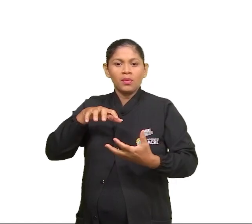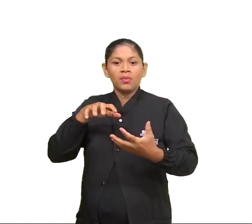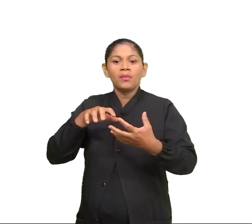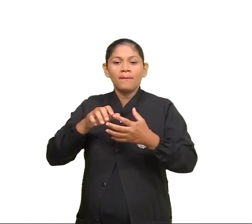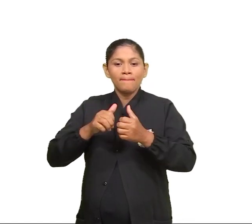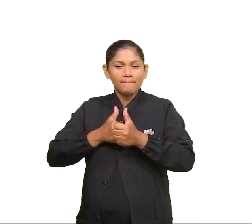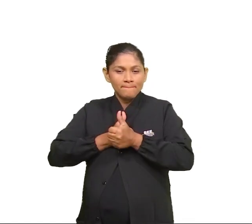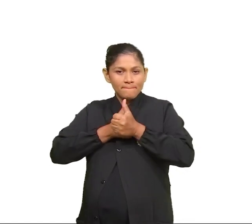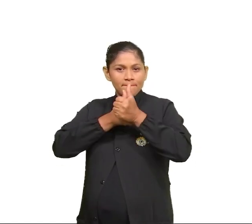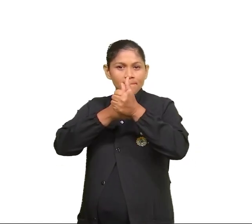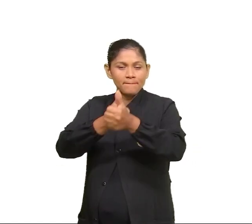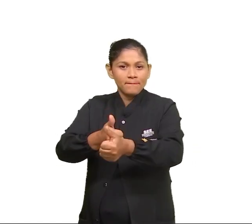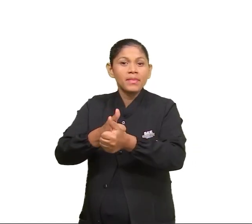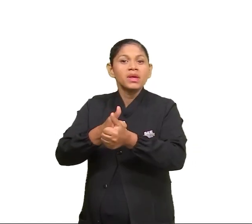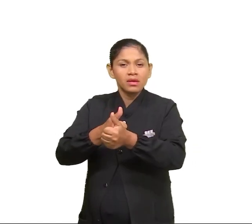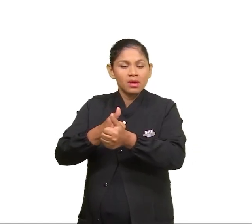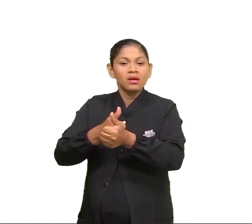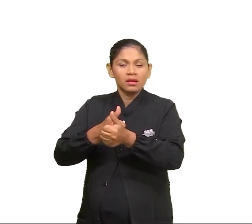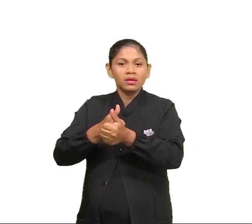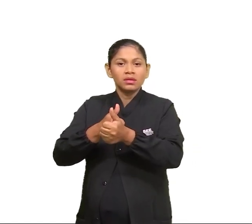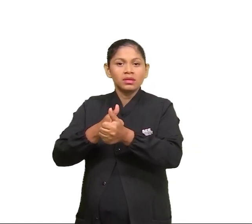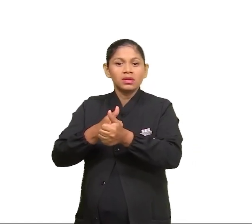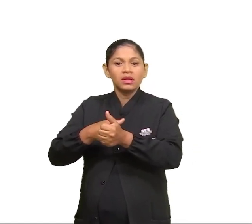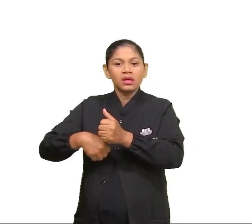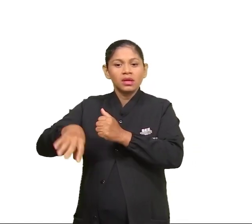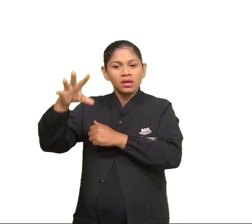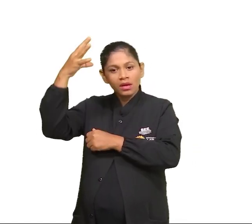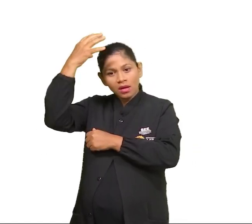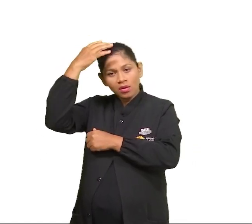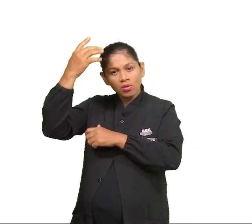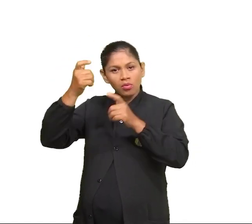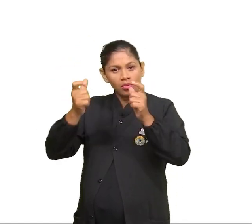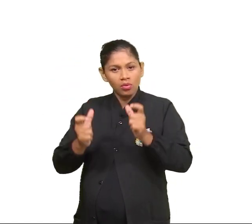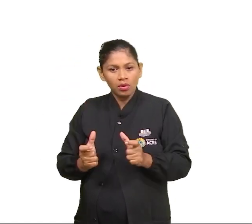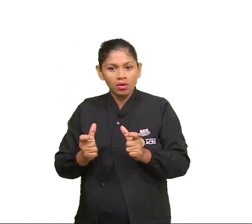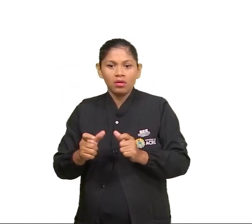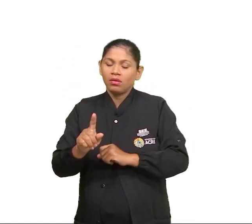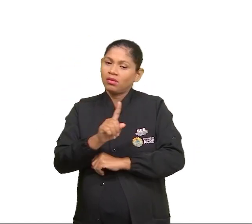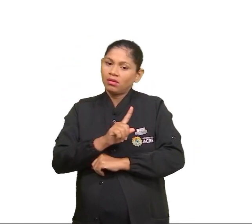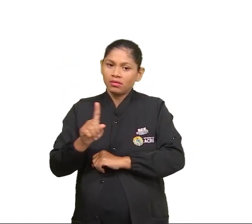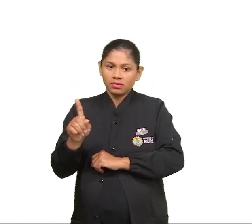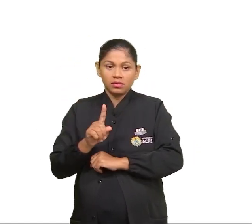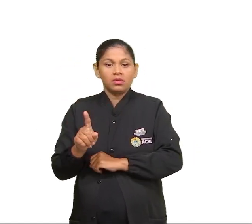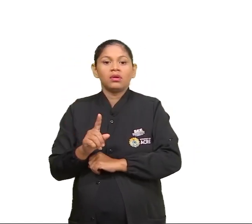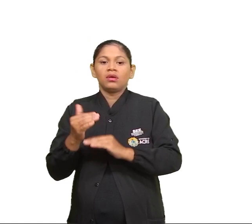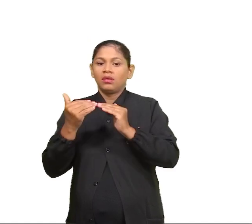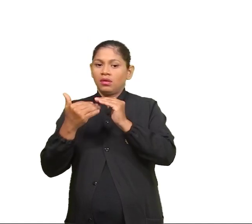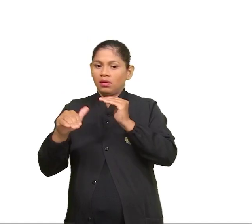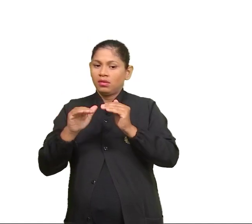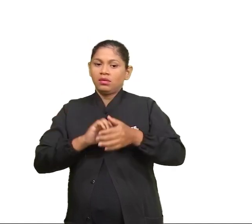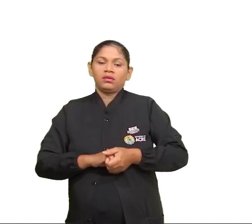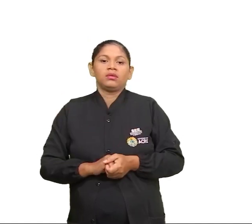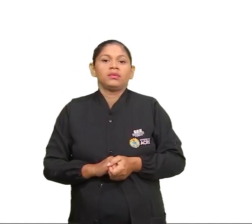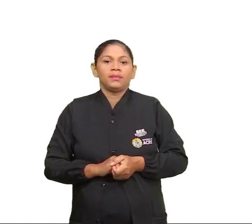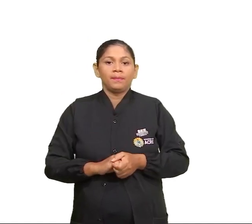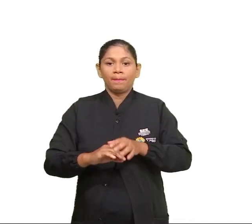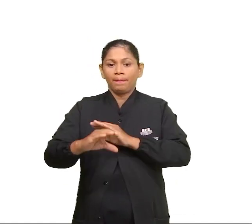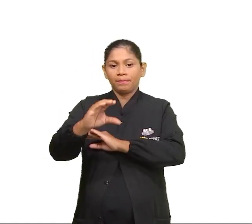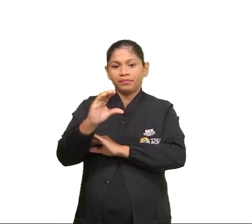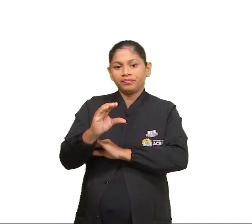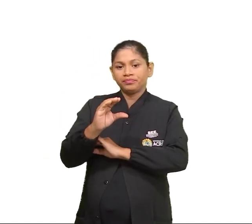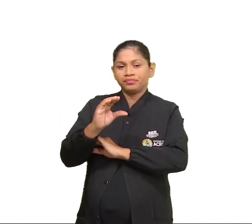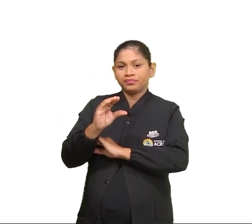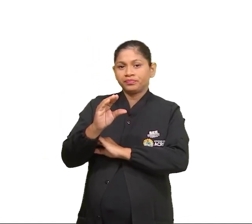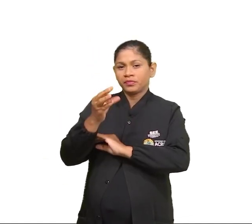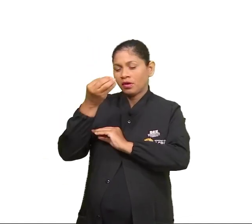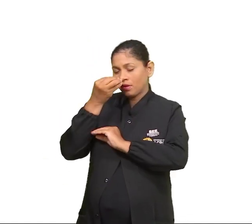ele não faz referência a nenhum tipo de perseguição, Está falando basicamente da ocupação de locais pelos burgueses. C,